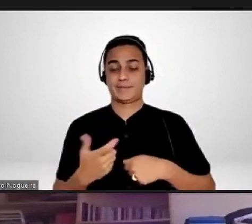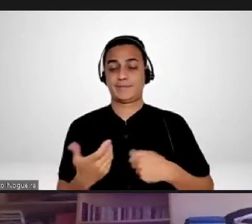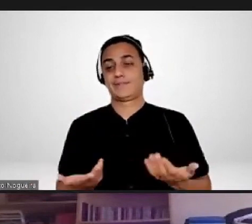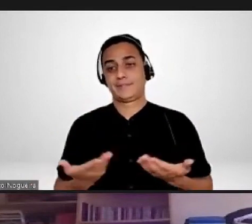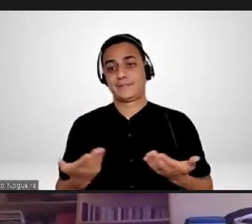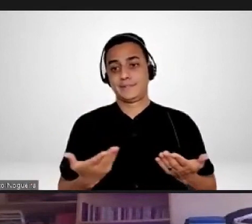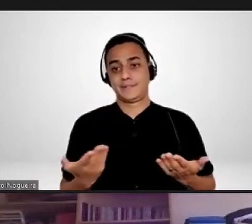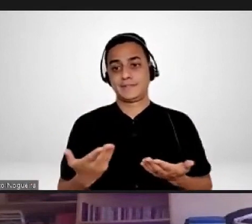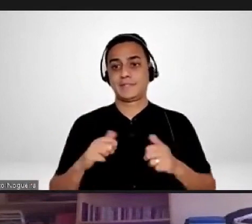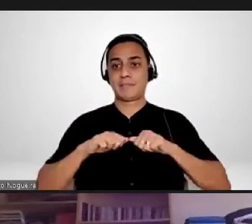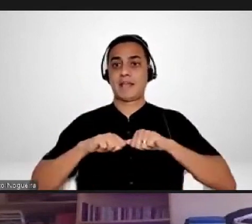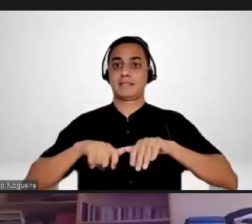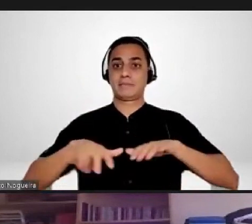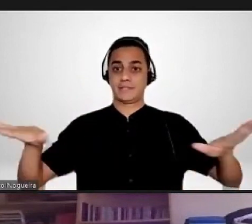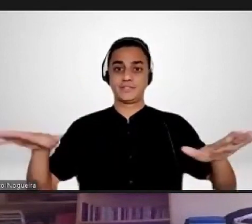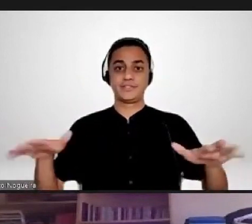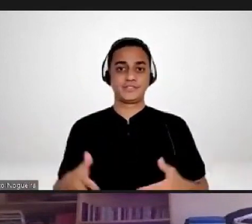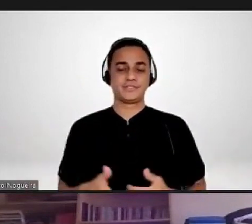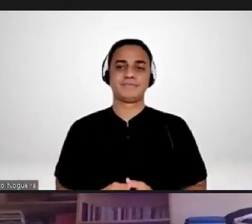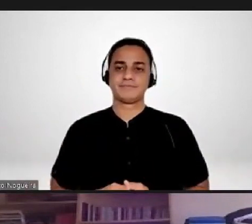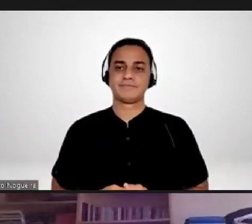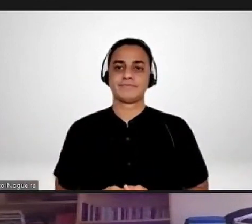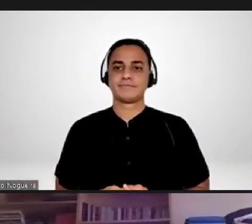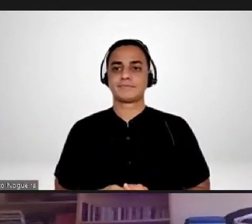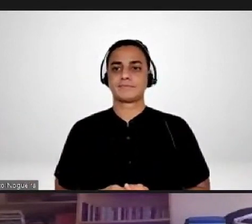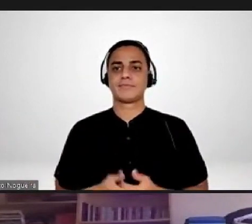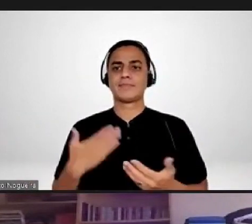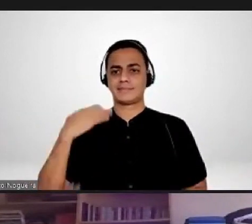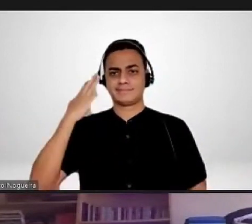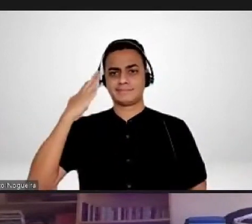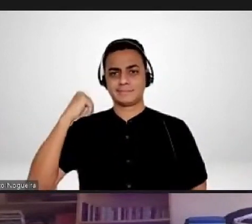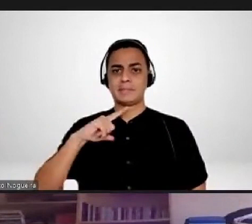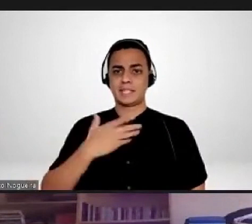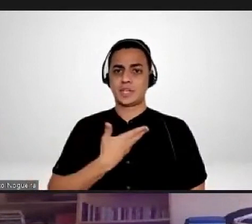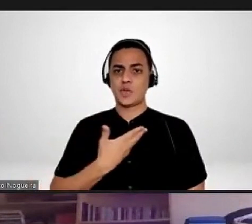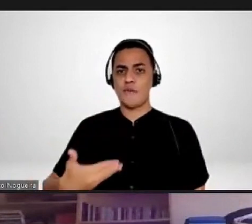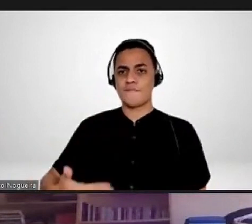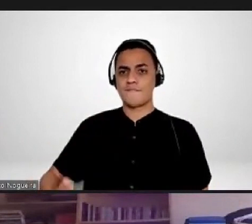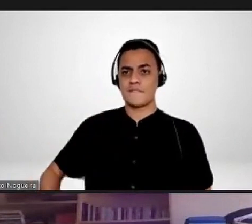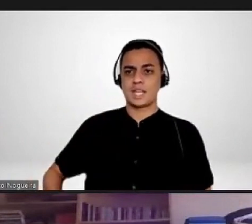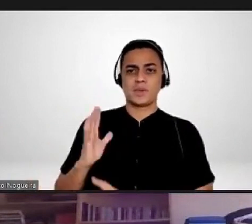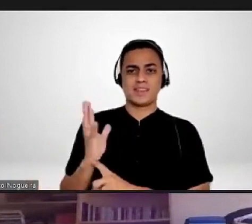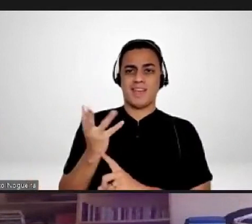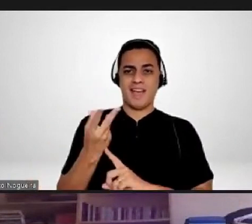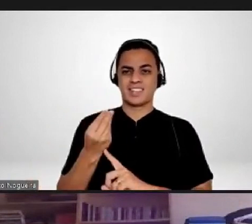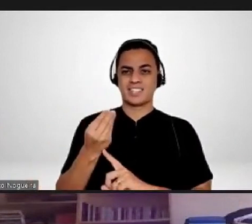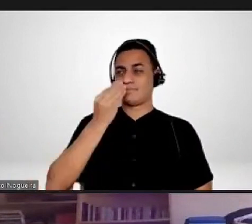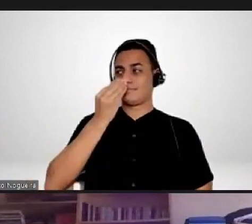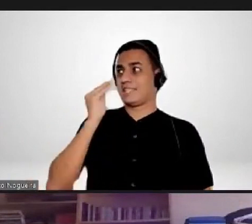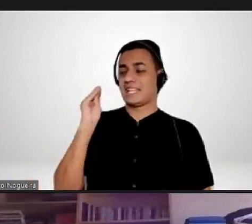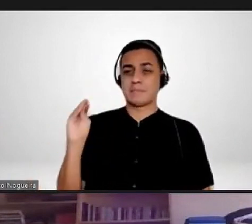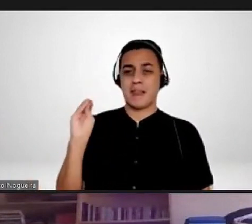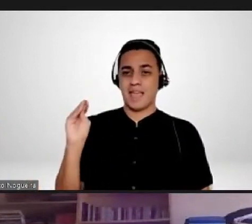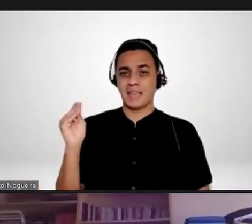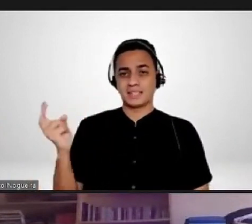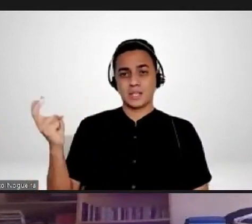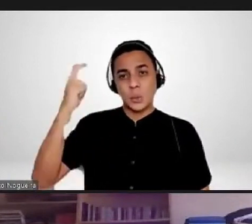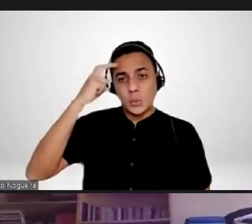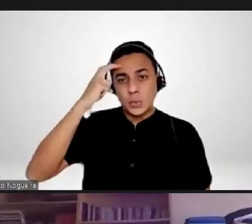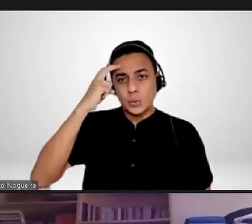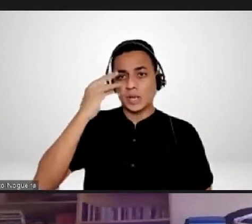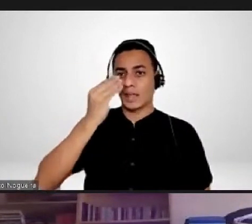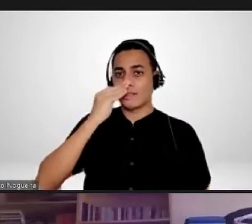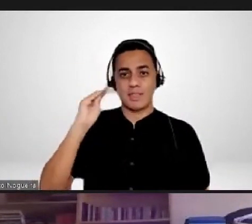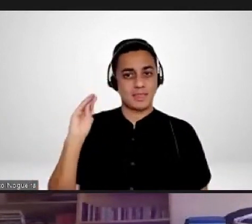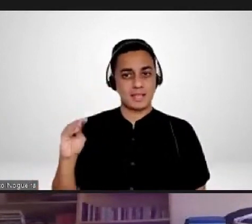se expandir agora, né? Você tem um governo que despreza a arte, que despreza a cultura e,